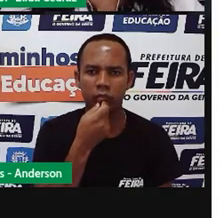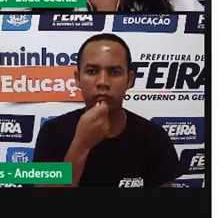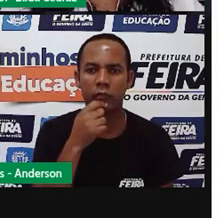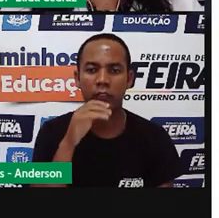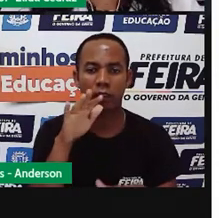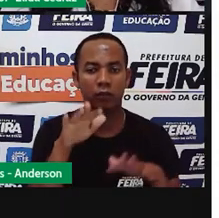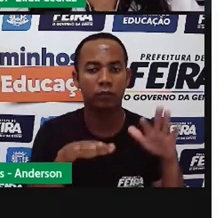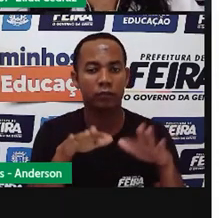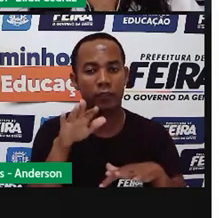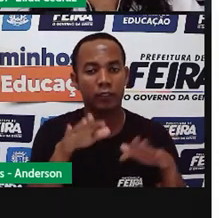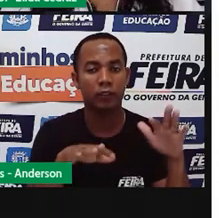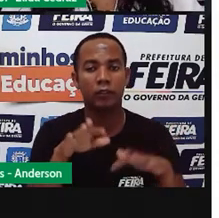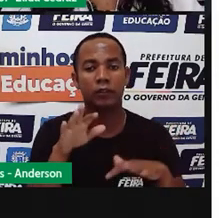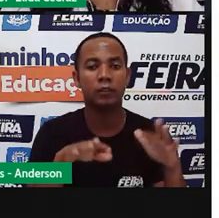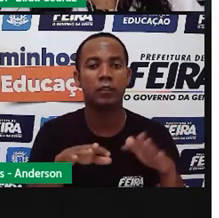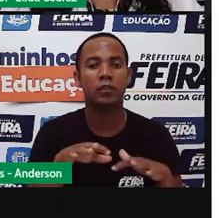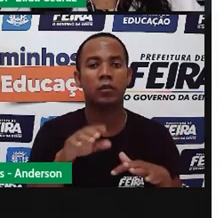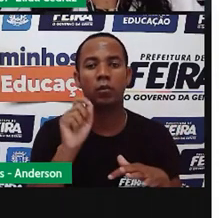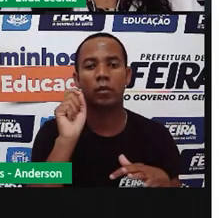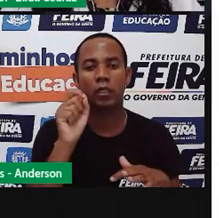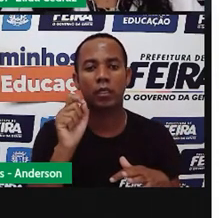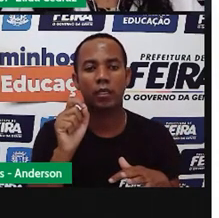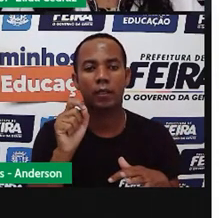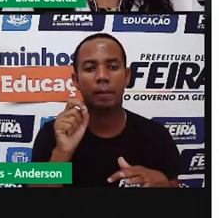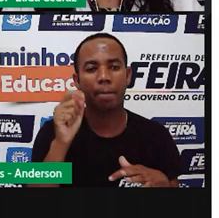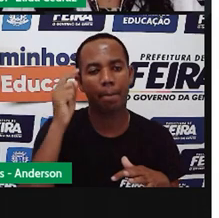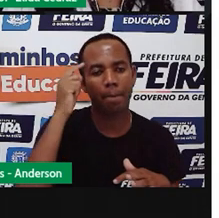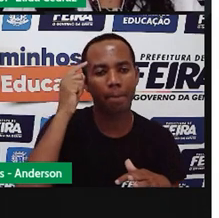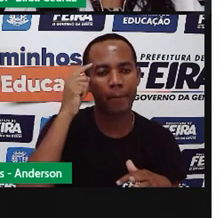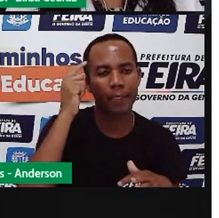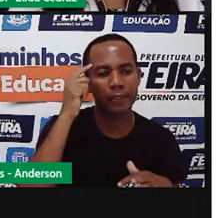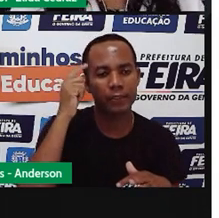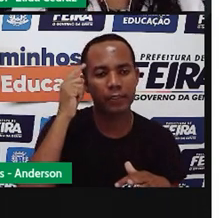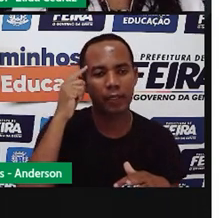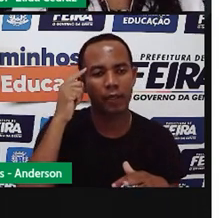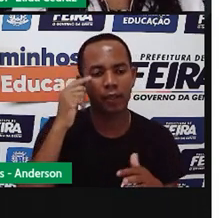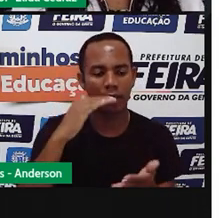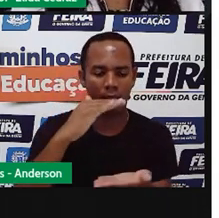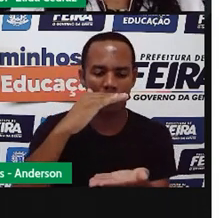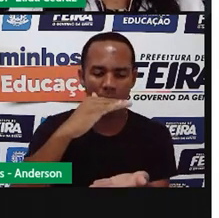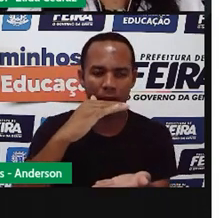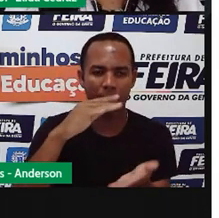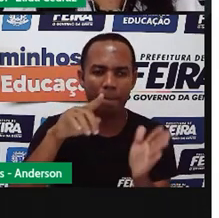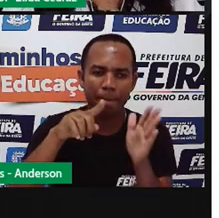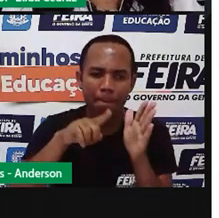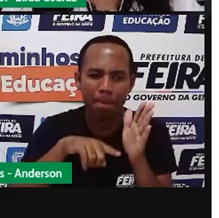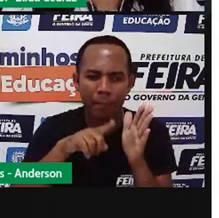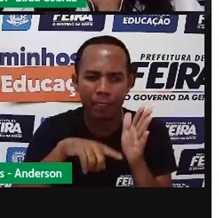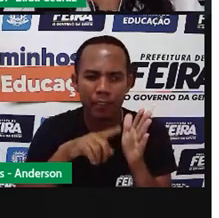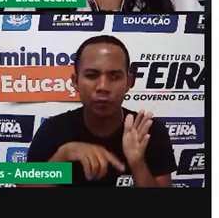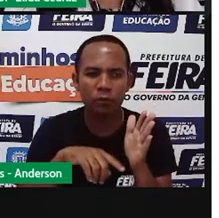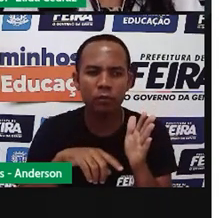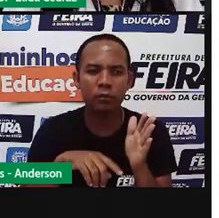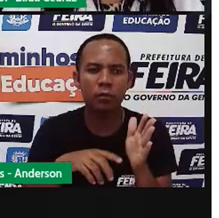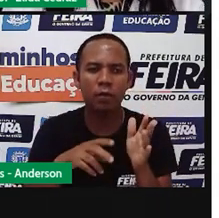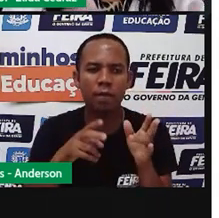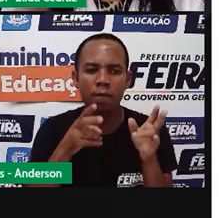Às vezes, nós achamos que um recipiente possui menos líquido do que o outro,